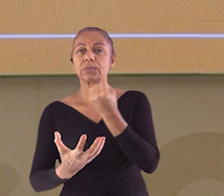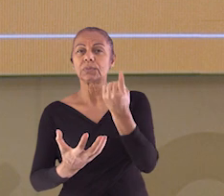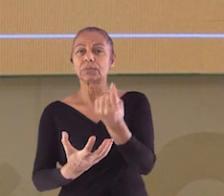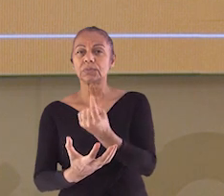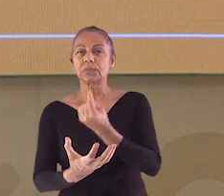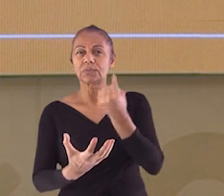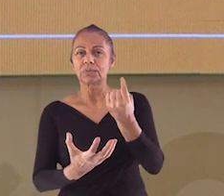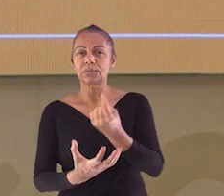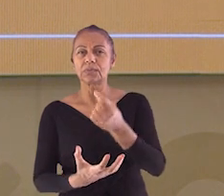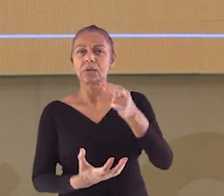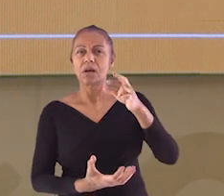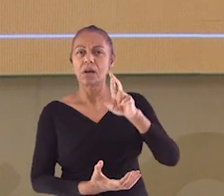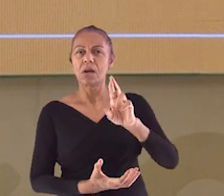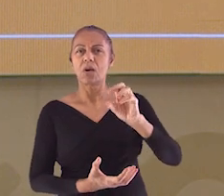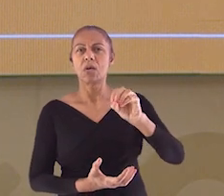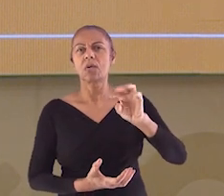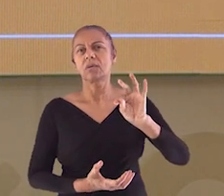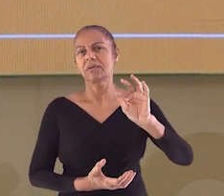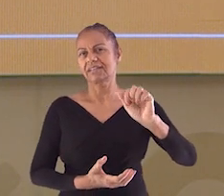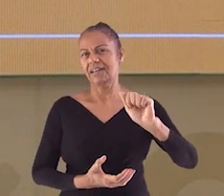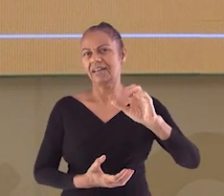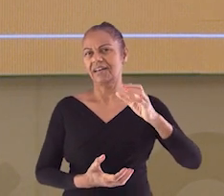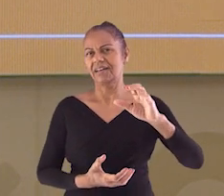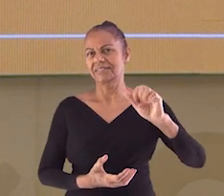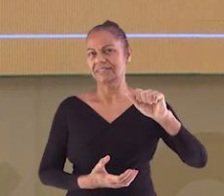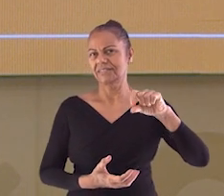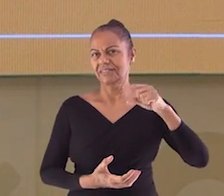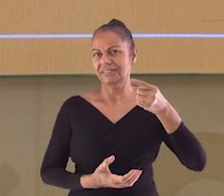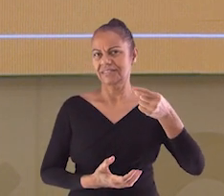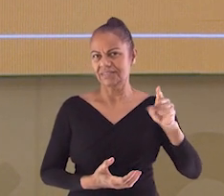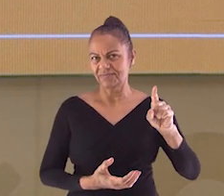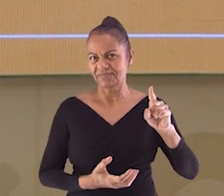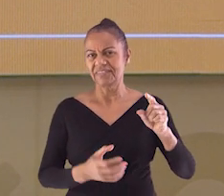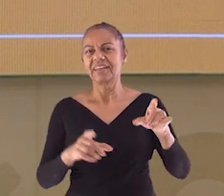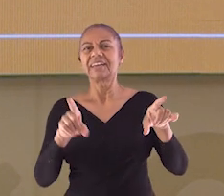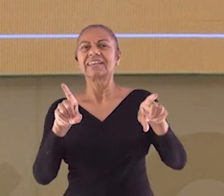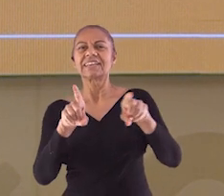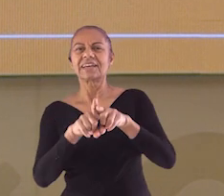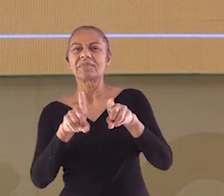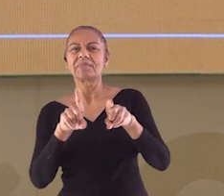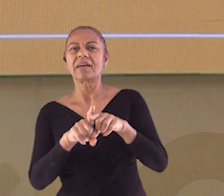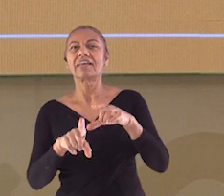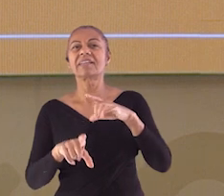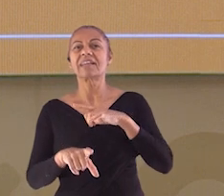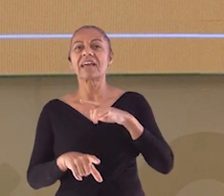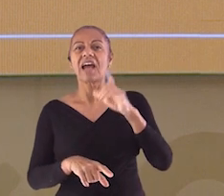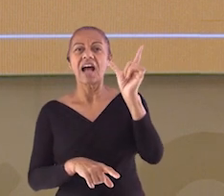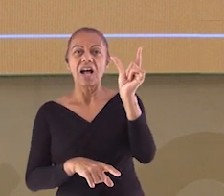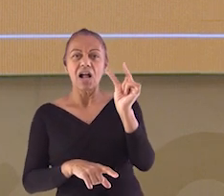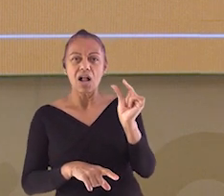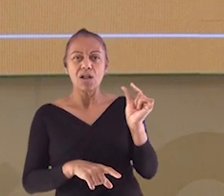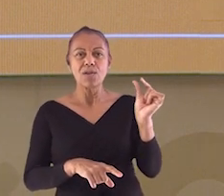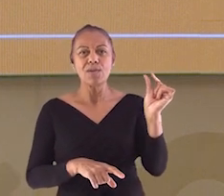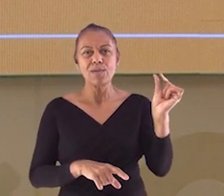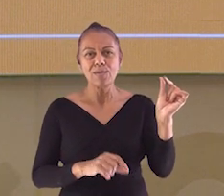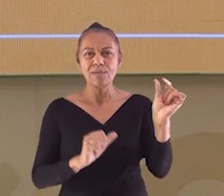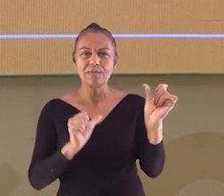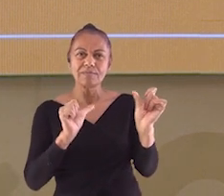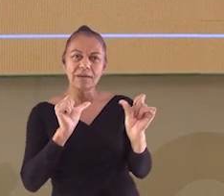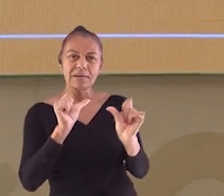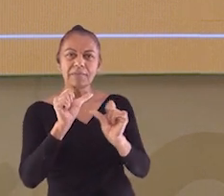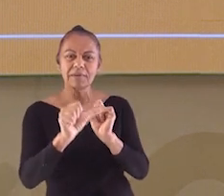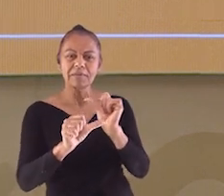Assim também temos as fases da Lua. As fases da Lua, vamos relembrar aqui comigo, que é